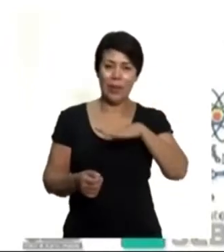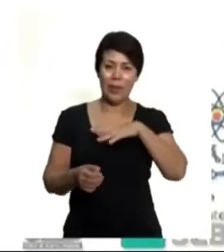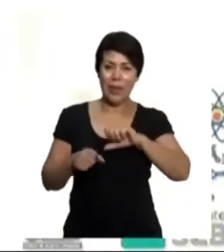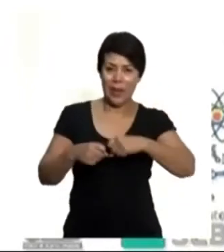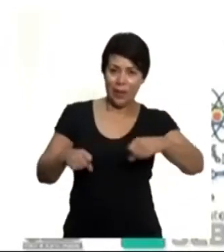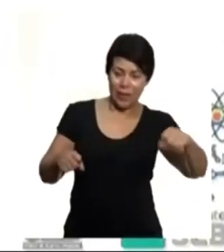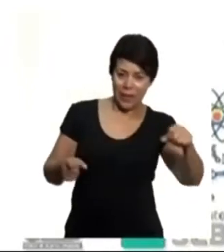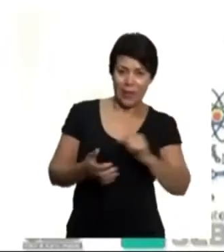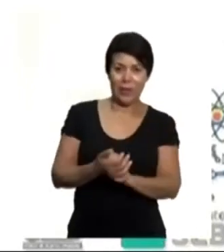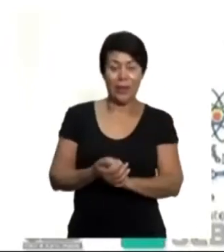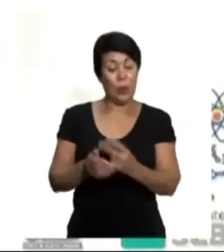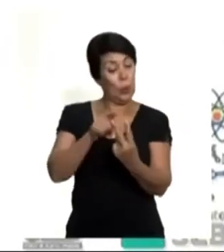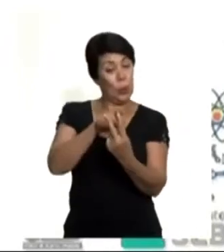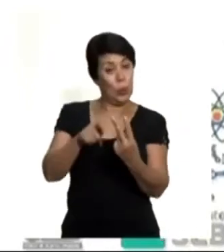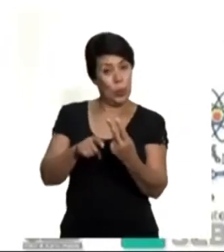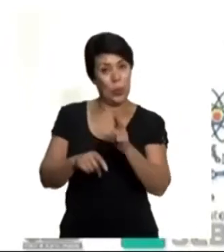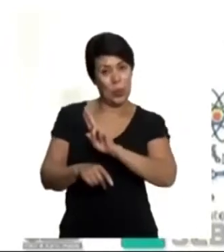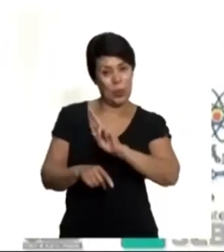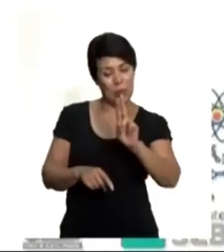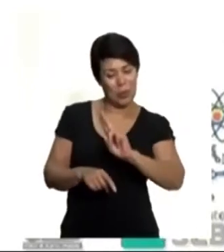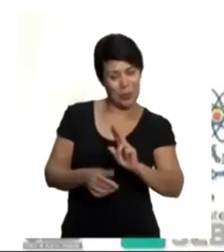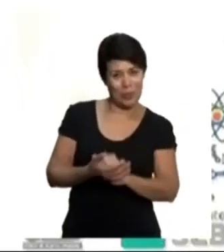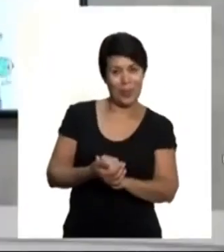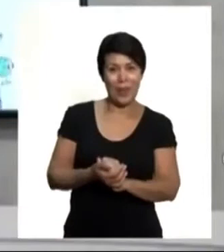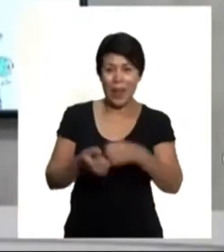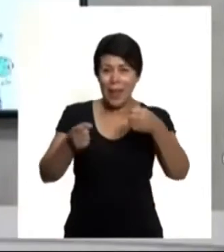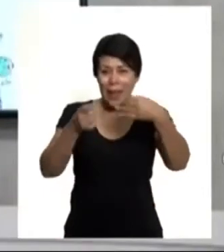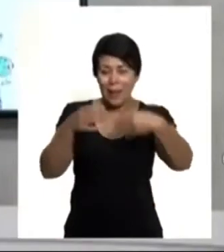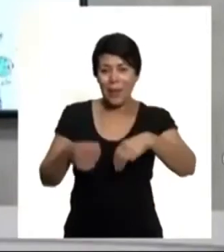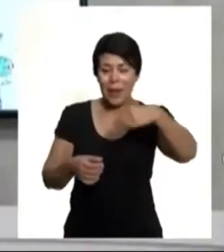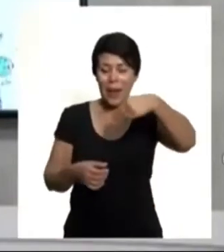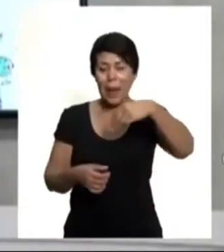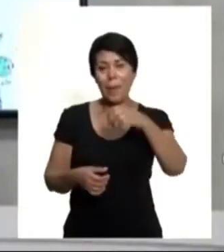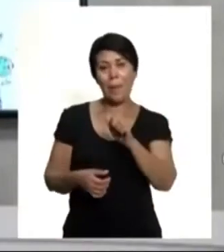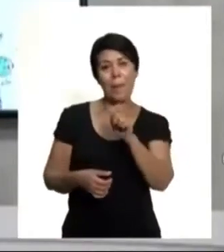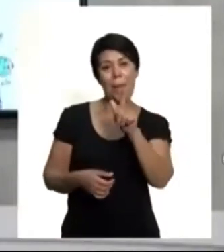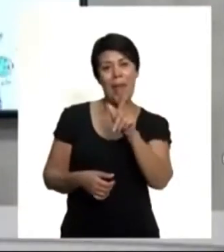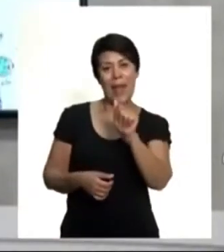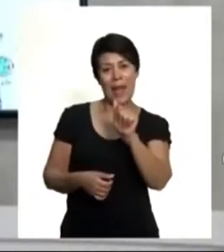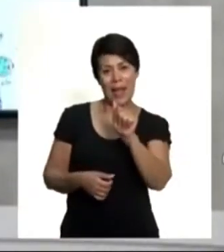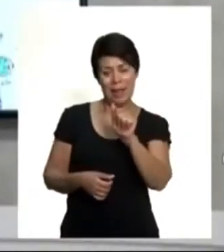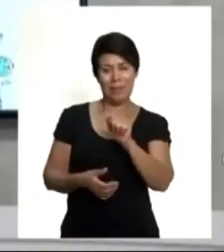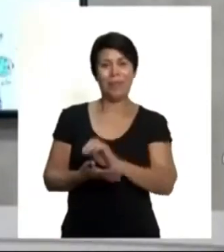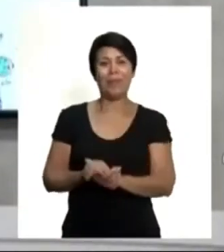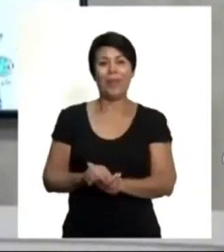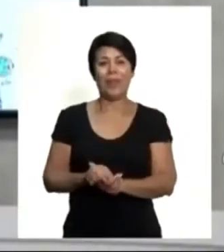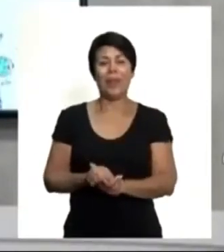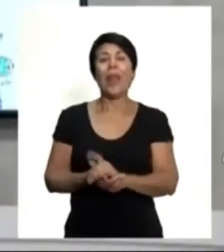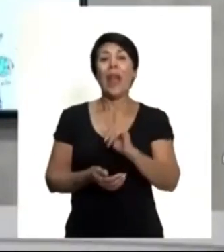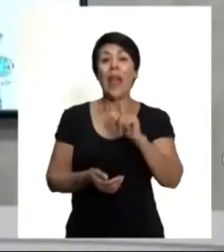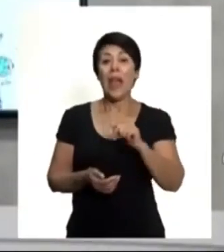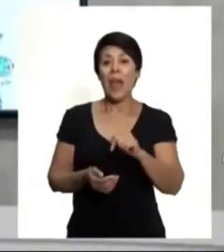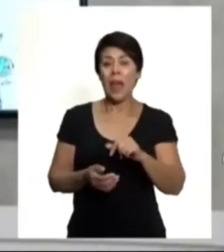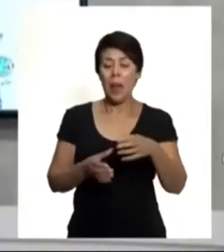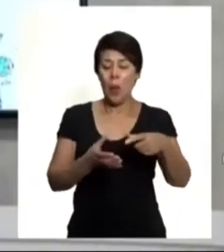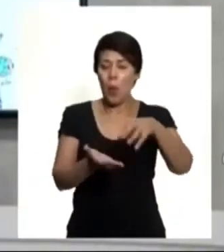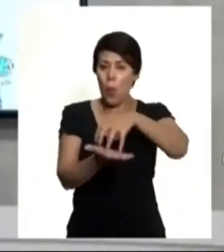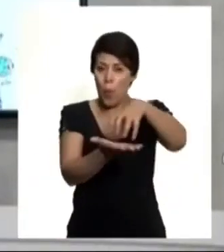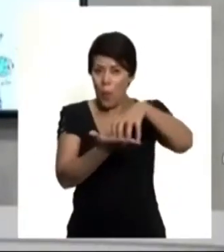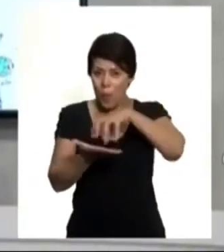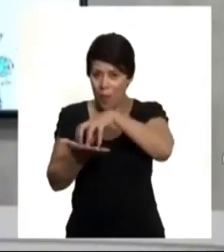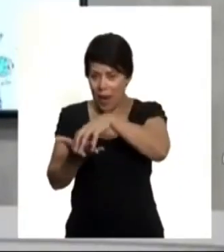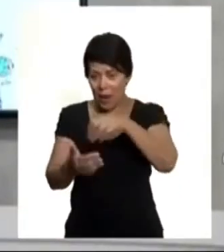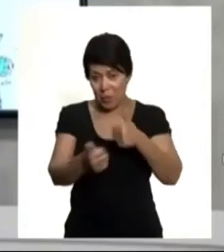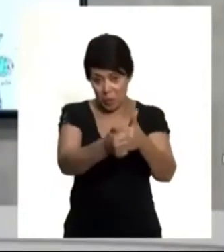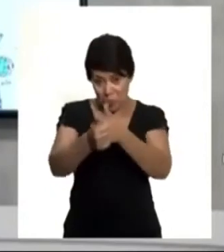metrópole e a megalópole. A pergunta seria, defina megalópole. Megalópole é a conurbação de bairros? Não.